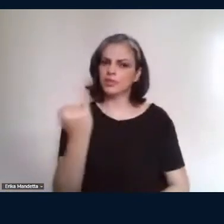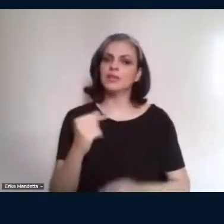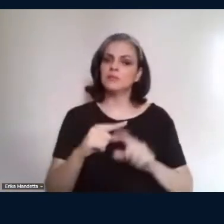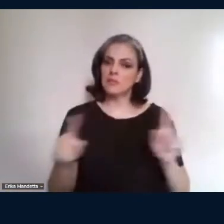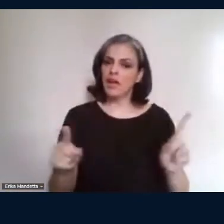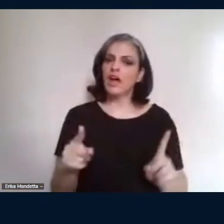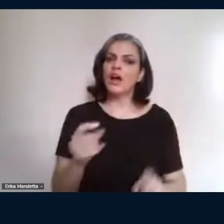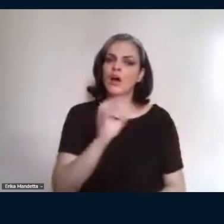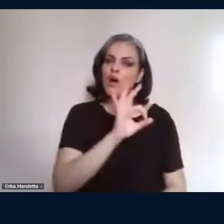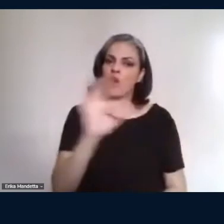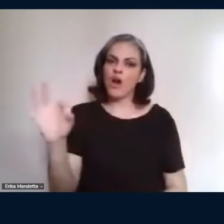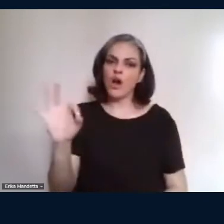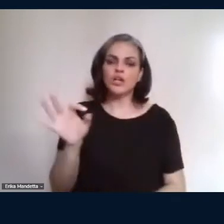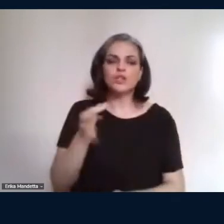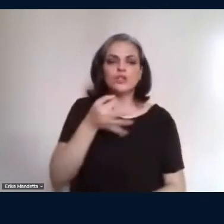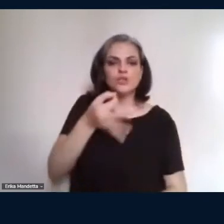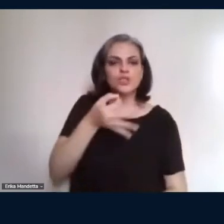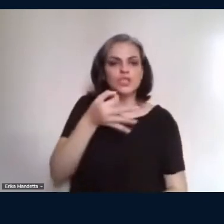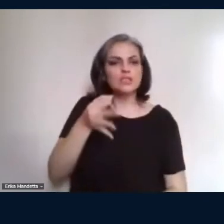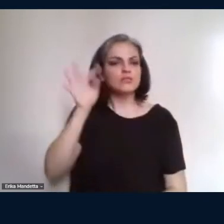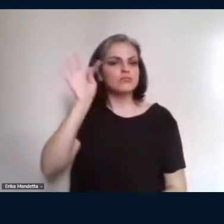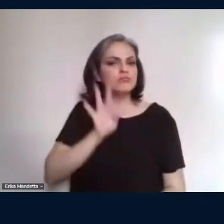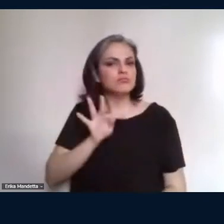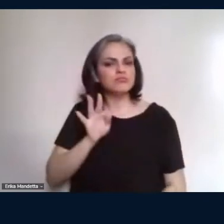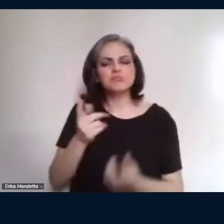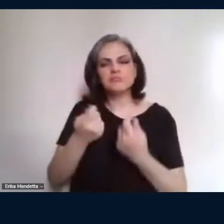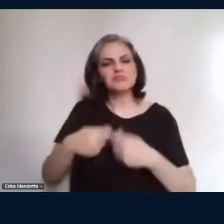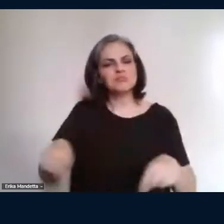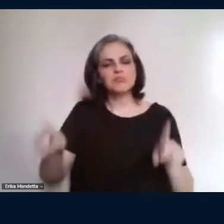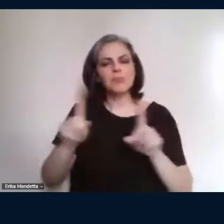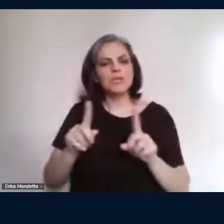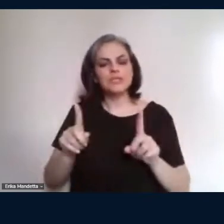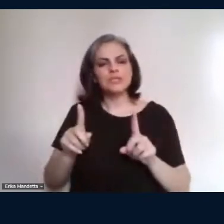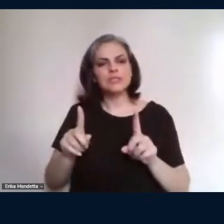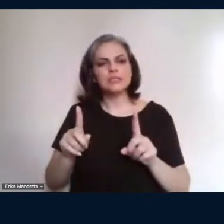bem simples, que não seja tão acadêmico, acho que a França caiu?